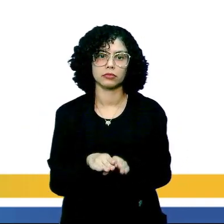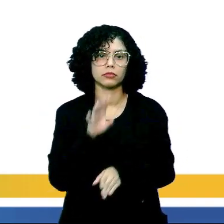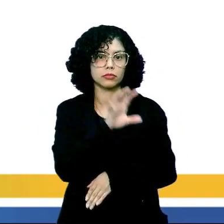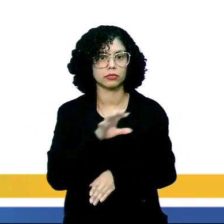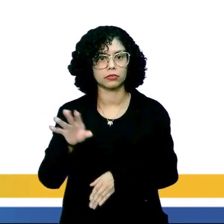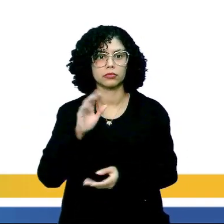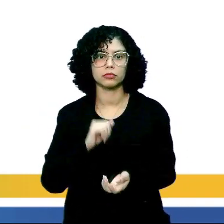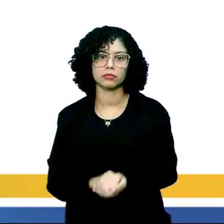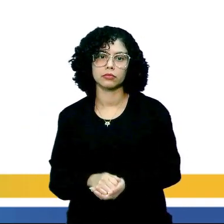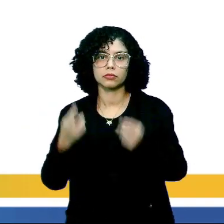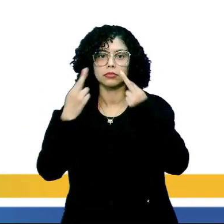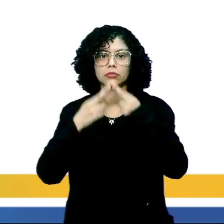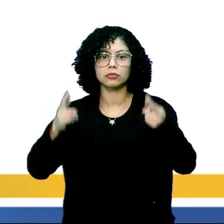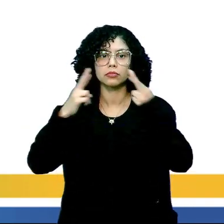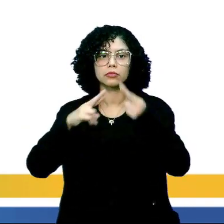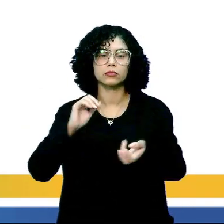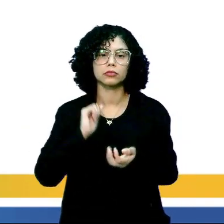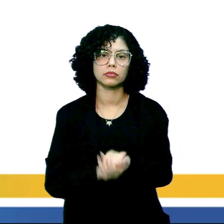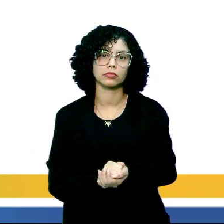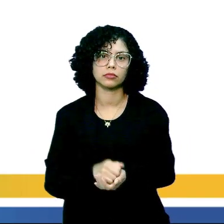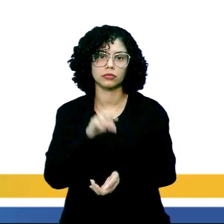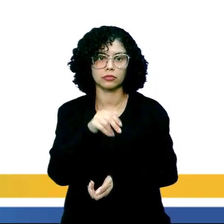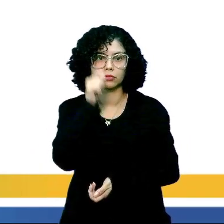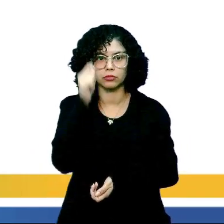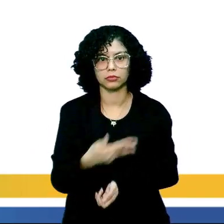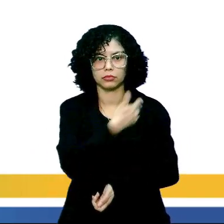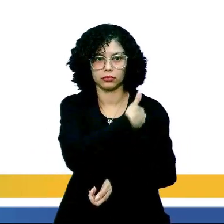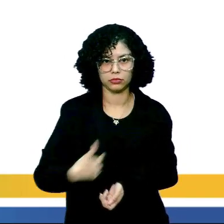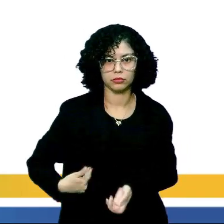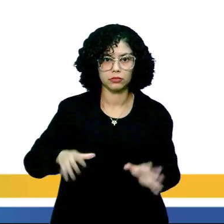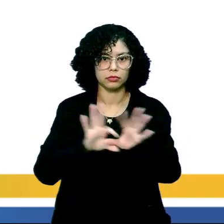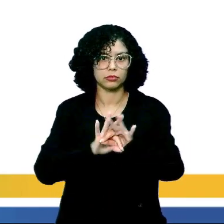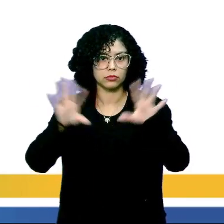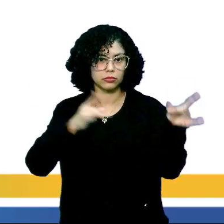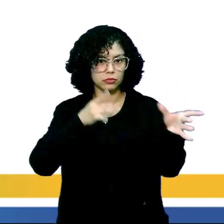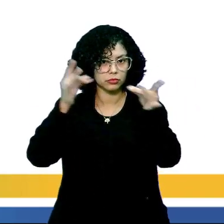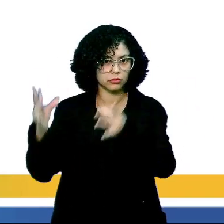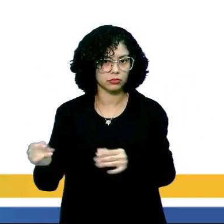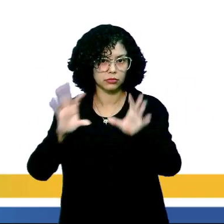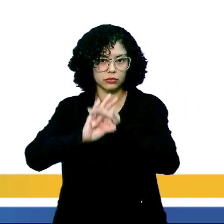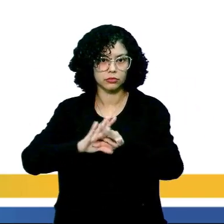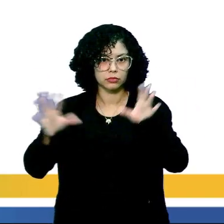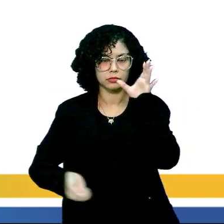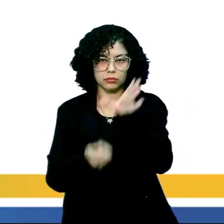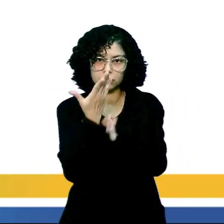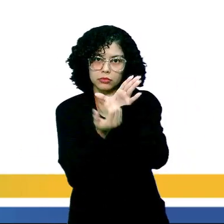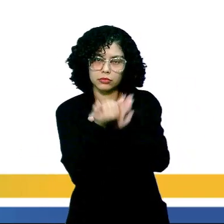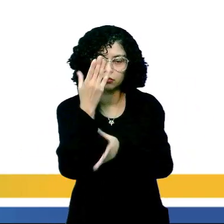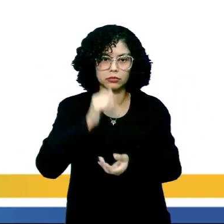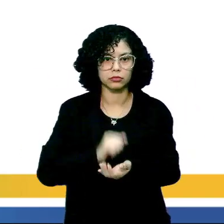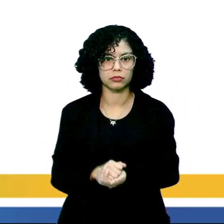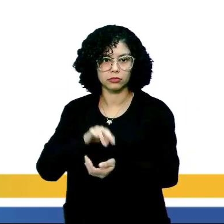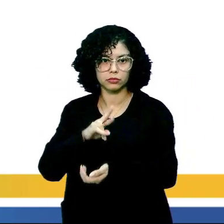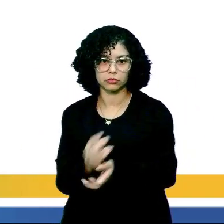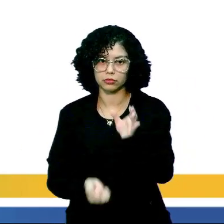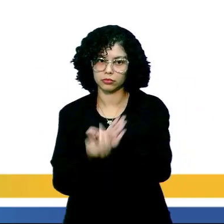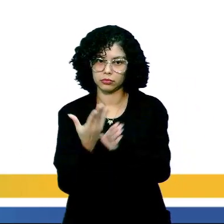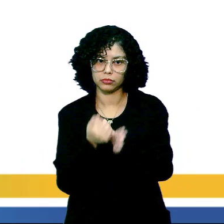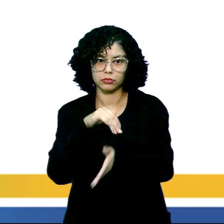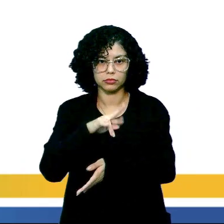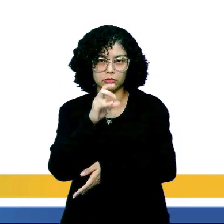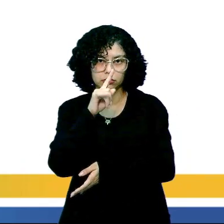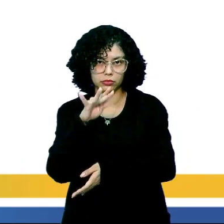deles. A proclamação do regime republicano, liberdade de comércio, liberdade de produzir